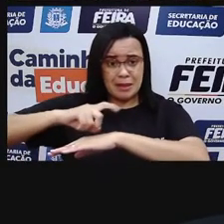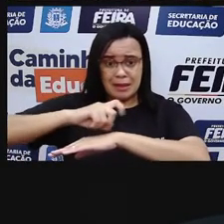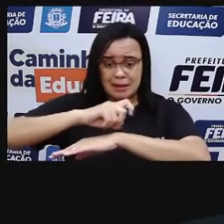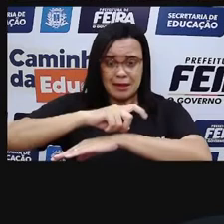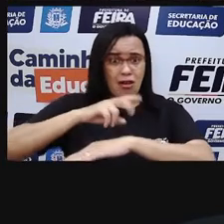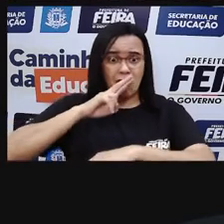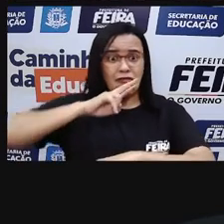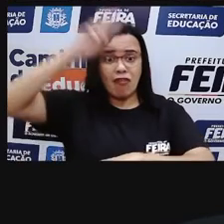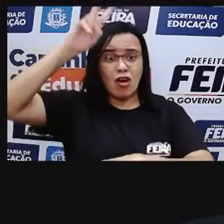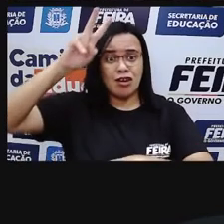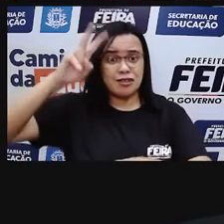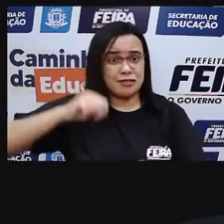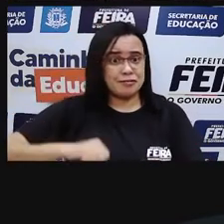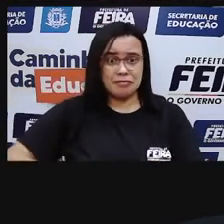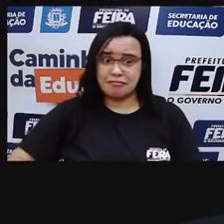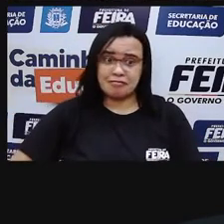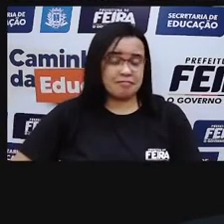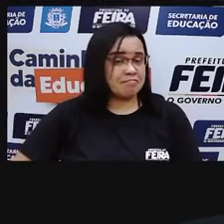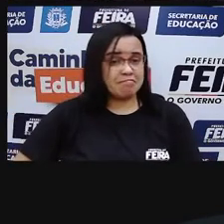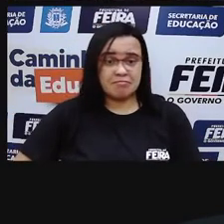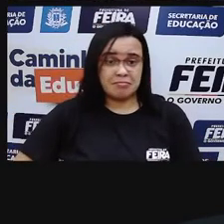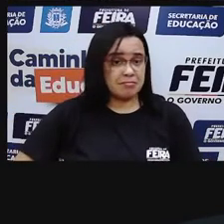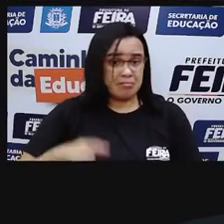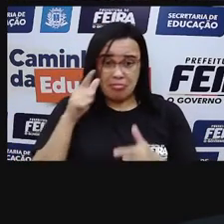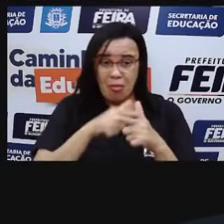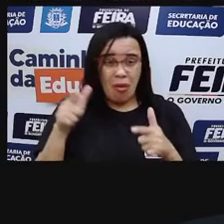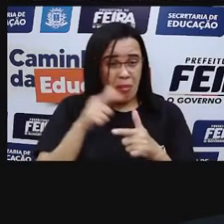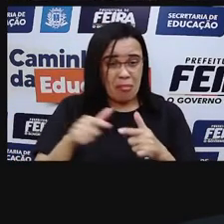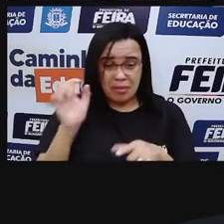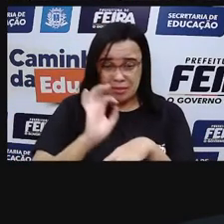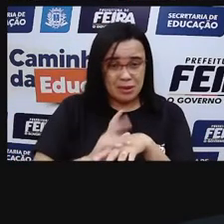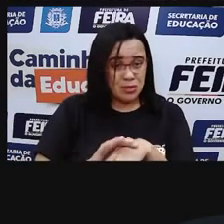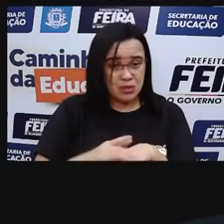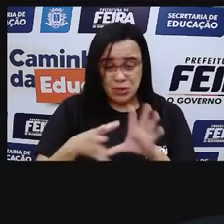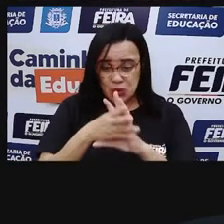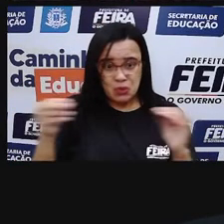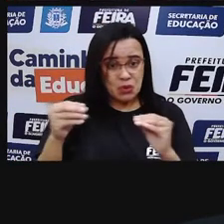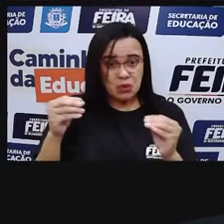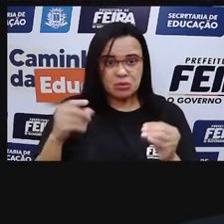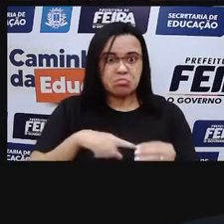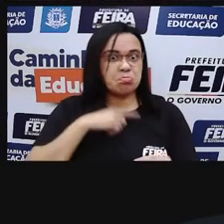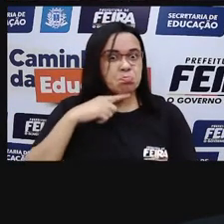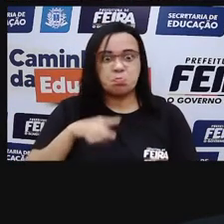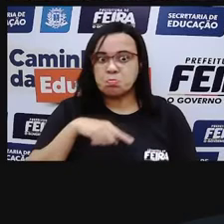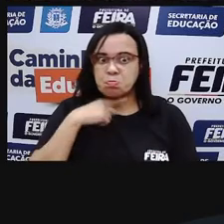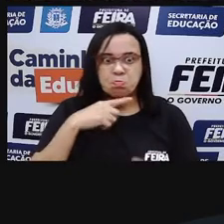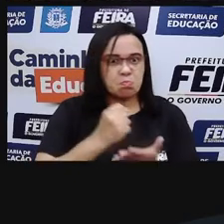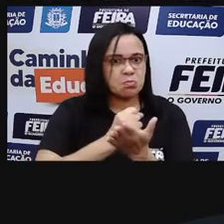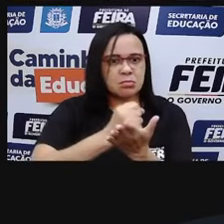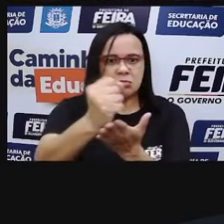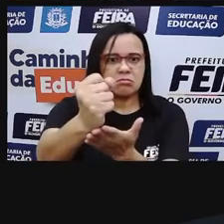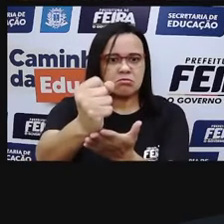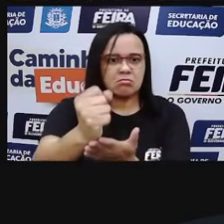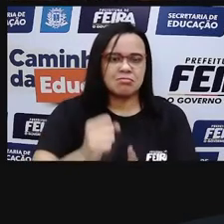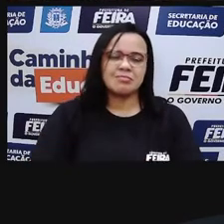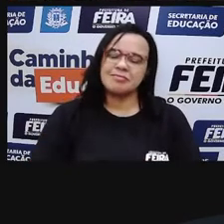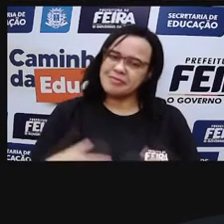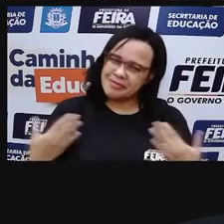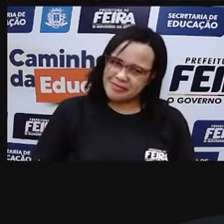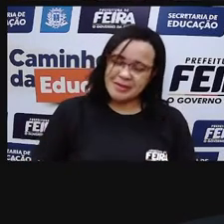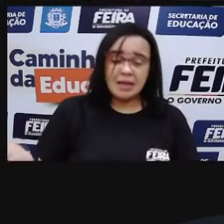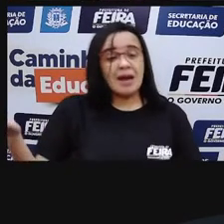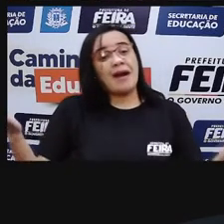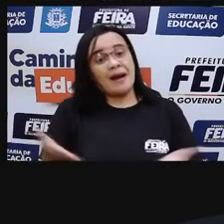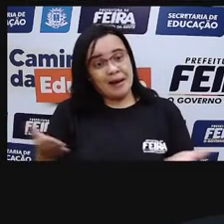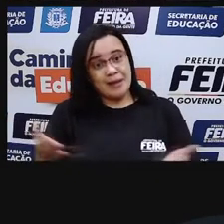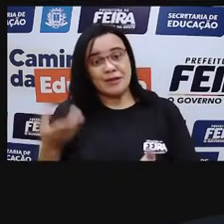antibióticos. Como é que foi isso, Pro? Vou contar aqui para vocês a história agora das bactérias, tá? Vamos